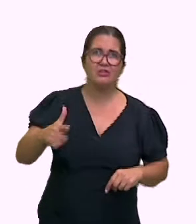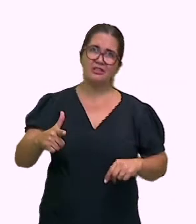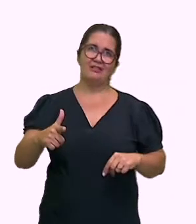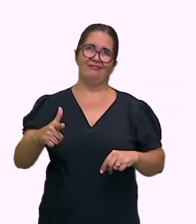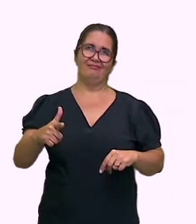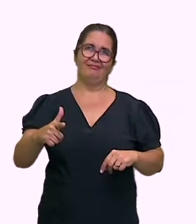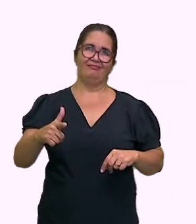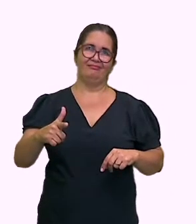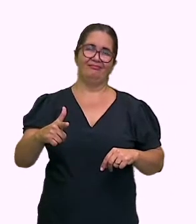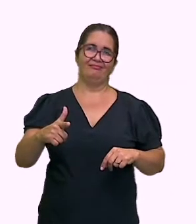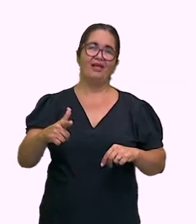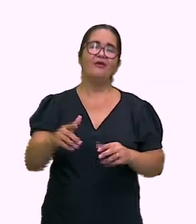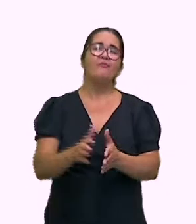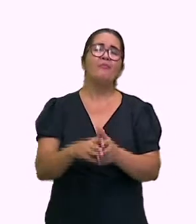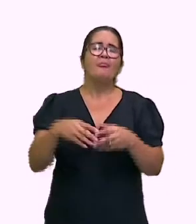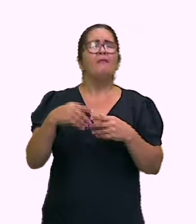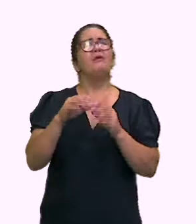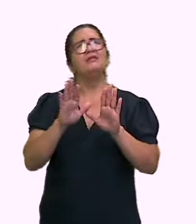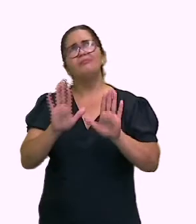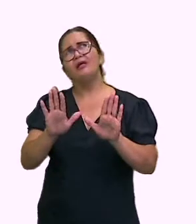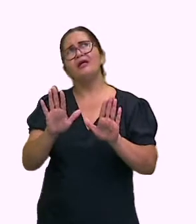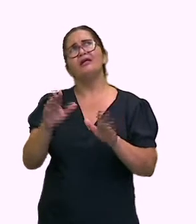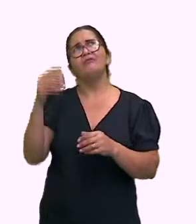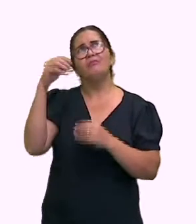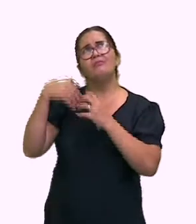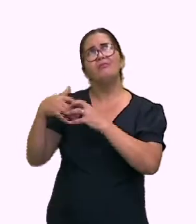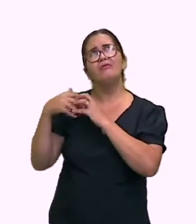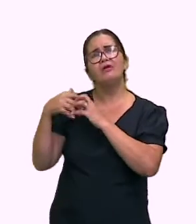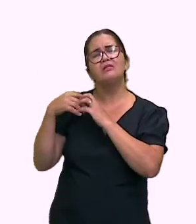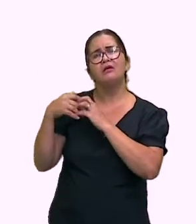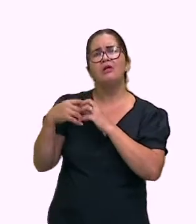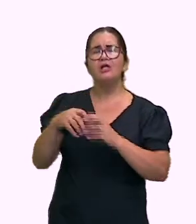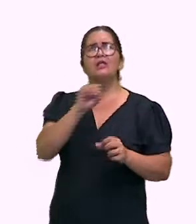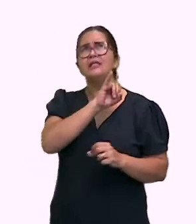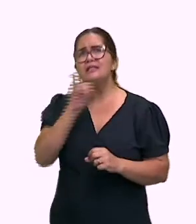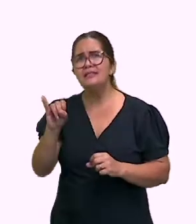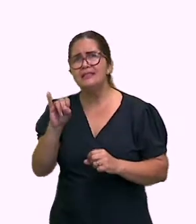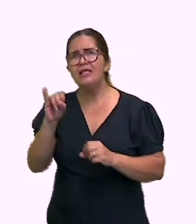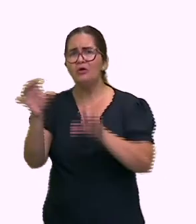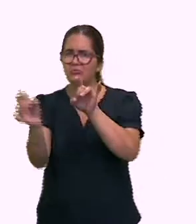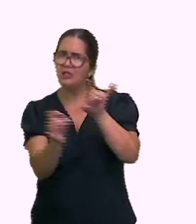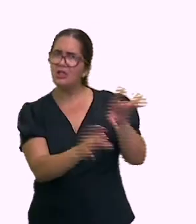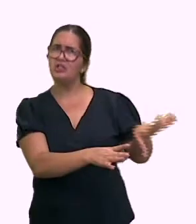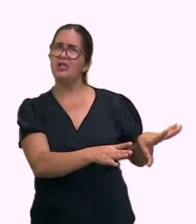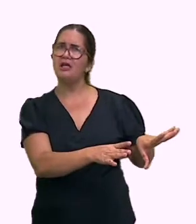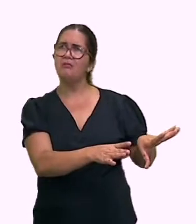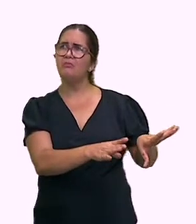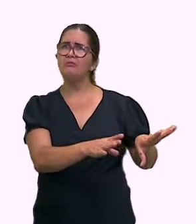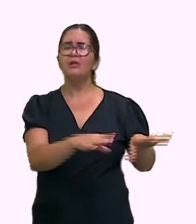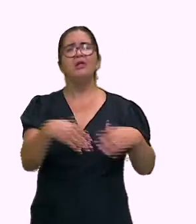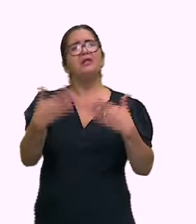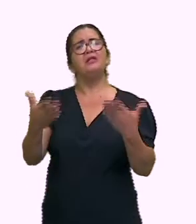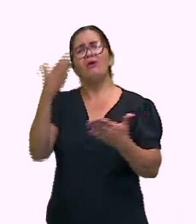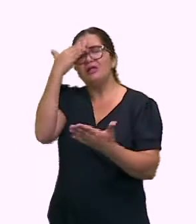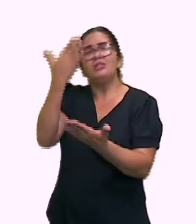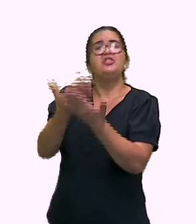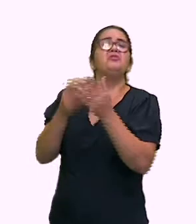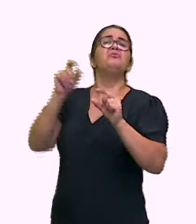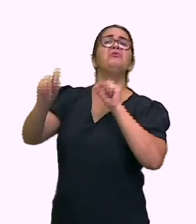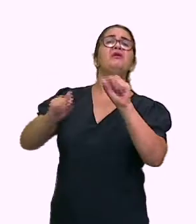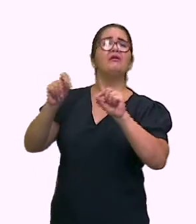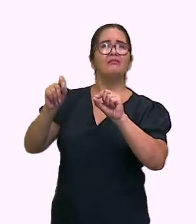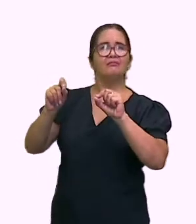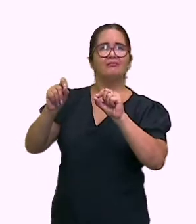superstição. Mas espera, se eu rompi, o que eu acredito então?